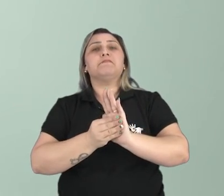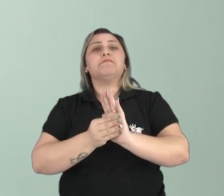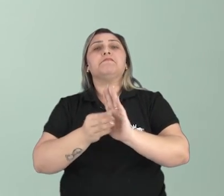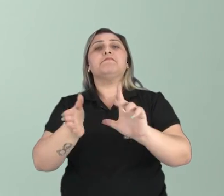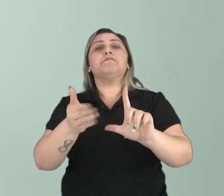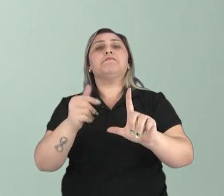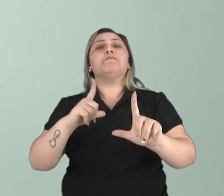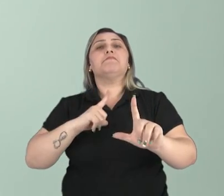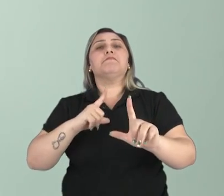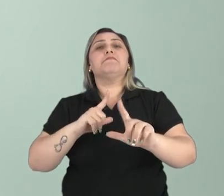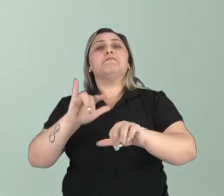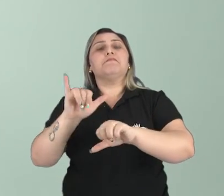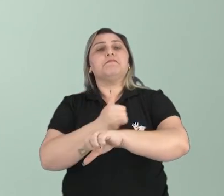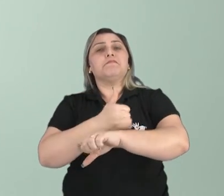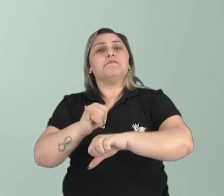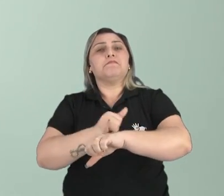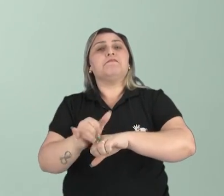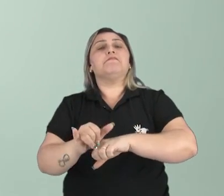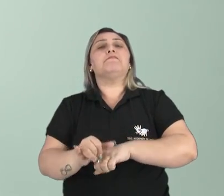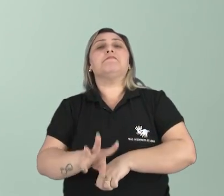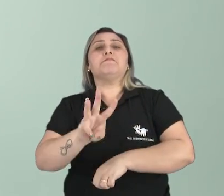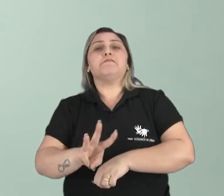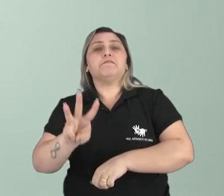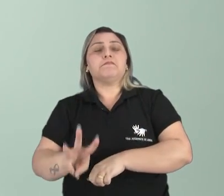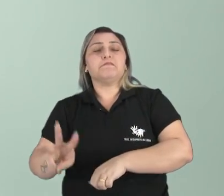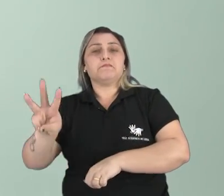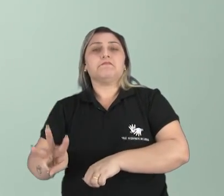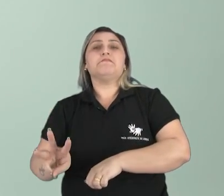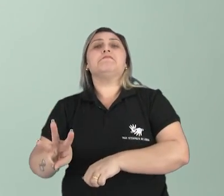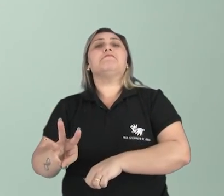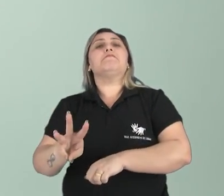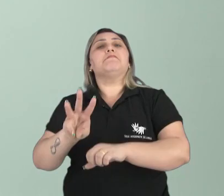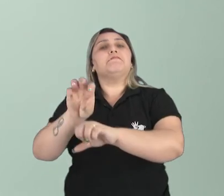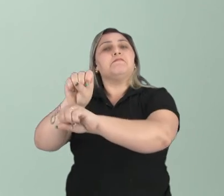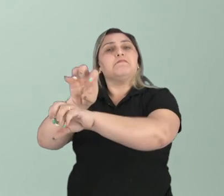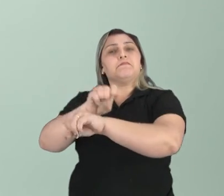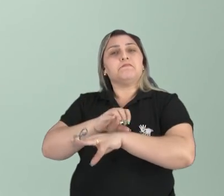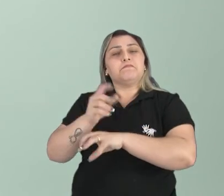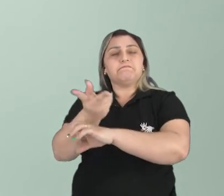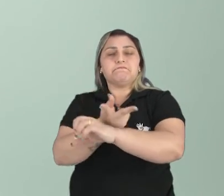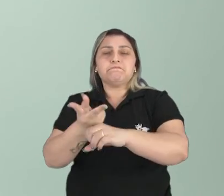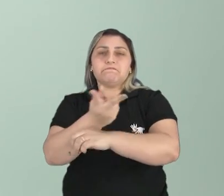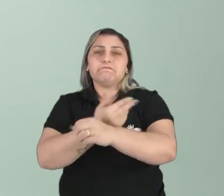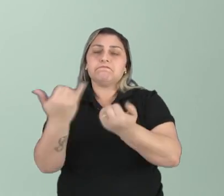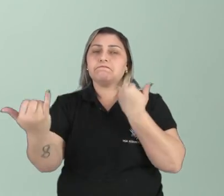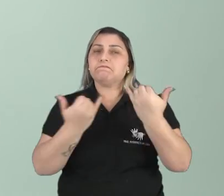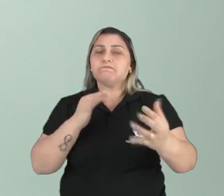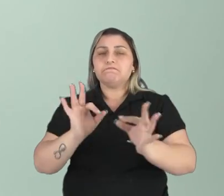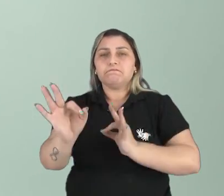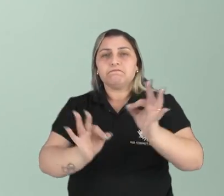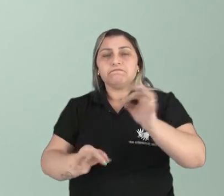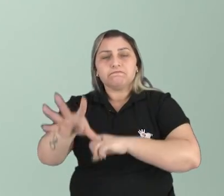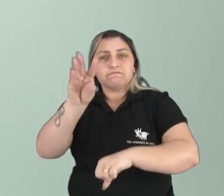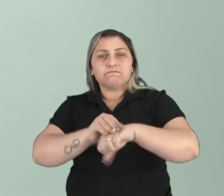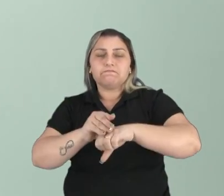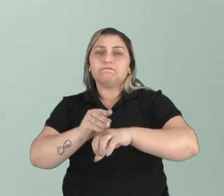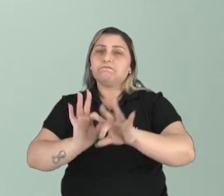lá no YouTube, Webaulas, EAD, e vai lá, pesquise, busque informações para você elaborar um